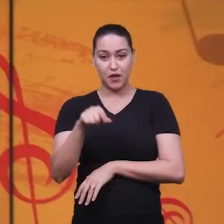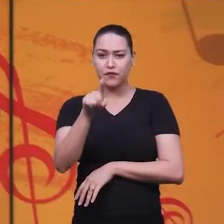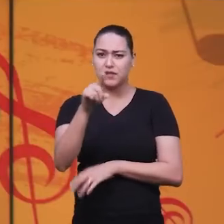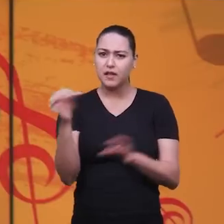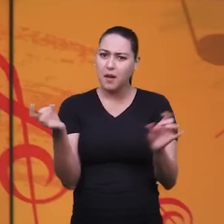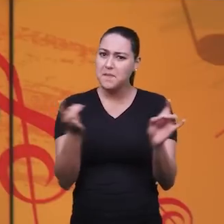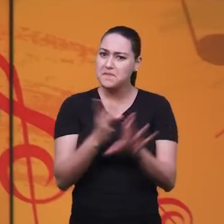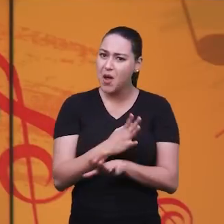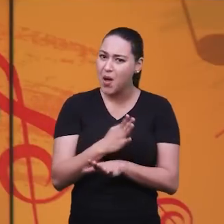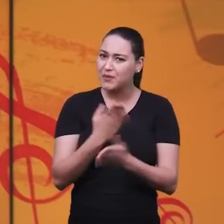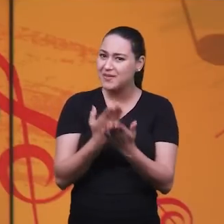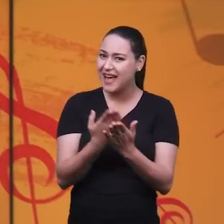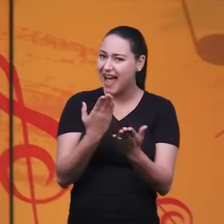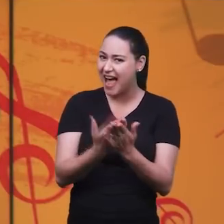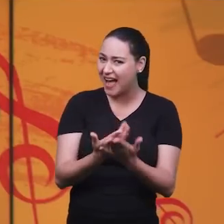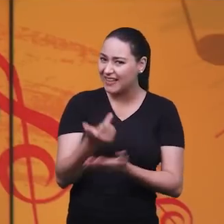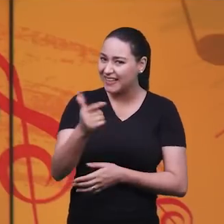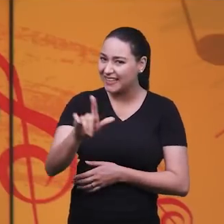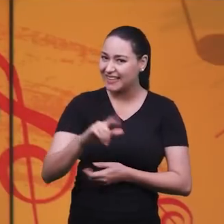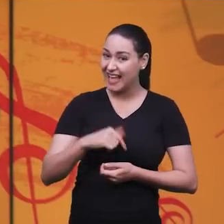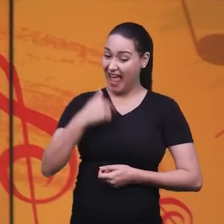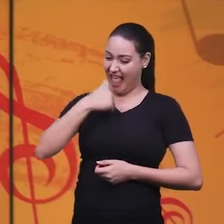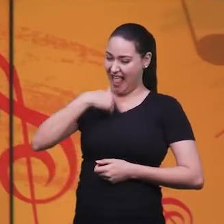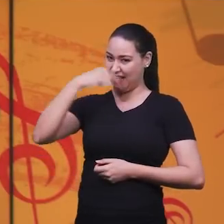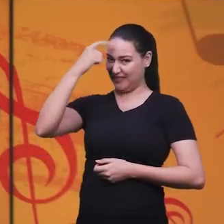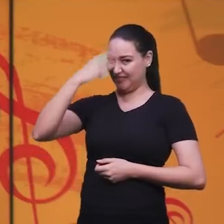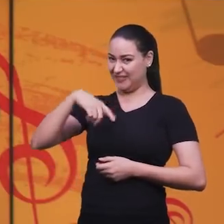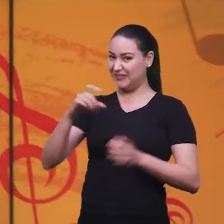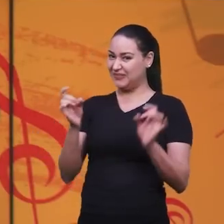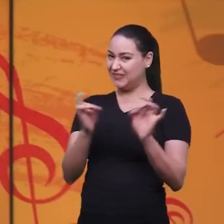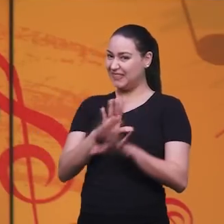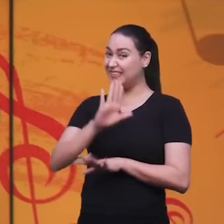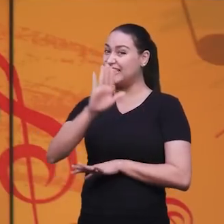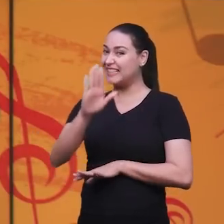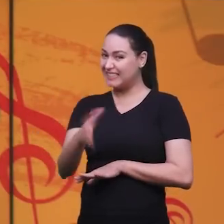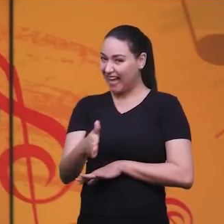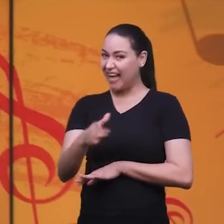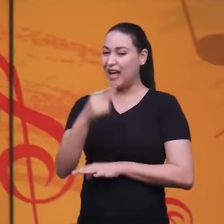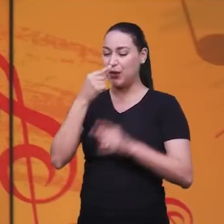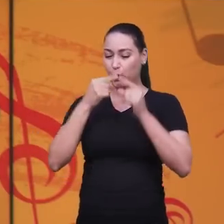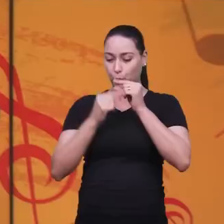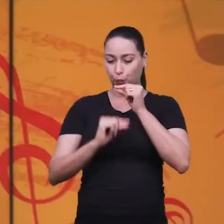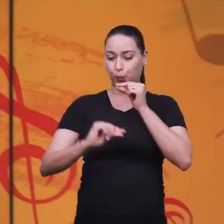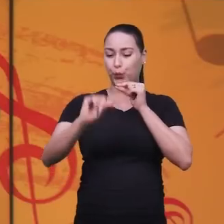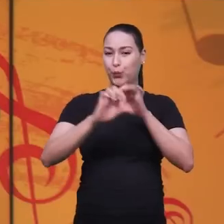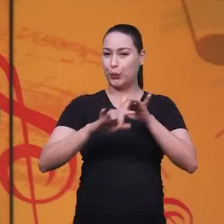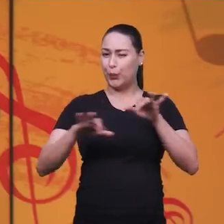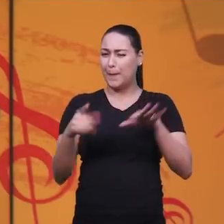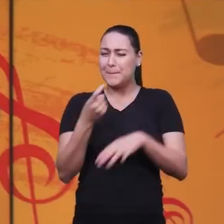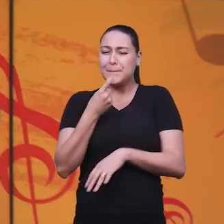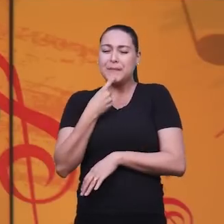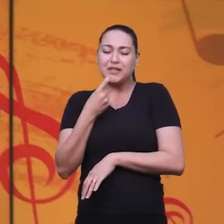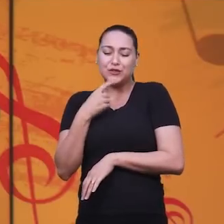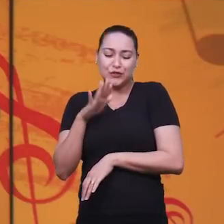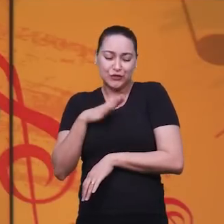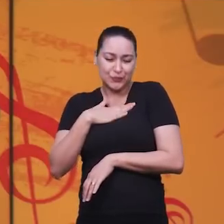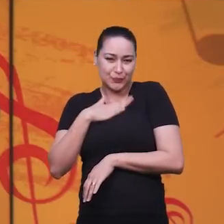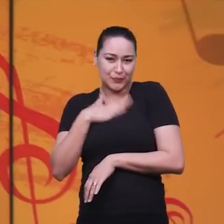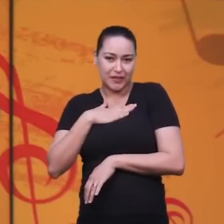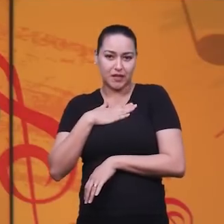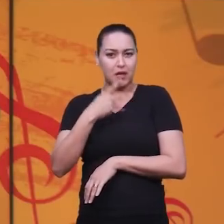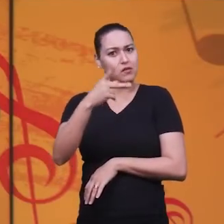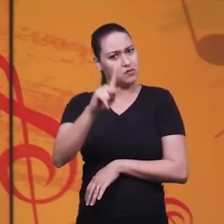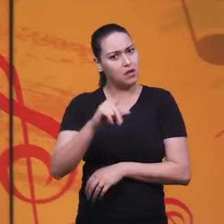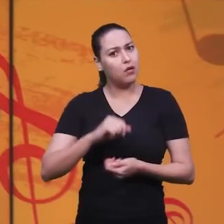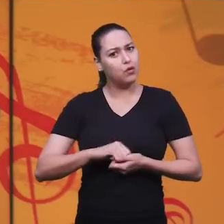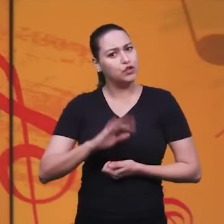vocês estão prontos para mais uma aula? Eu estou. E meus instrumentos já estão aqui, pertinho de mim.